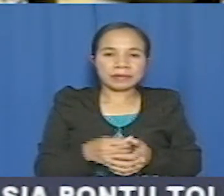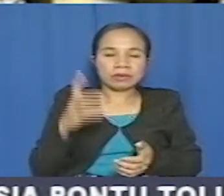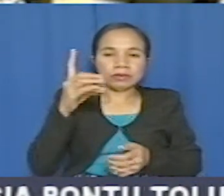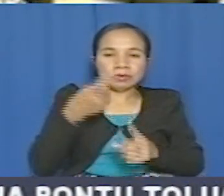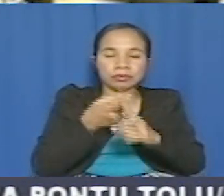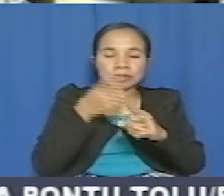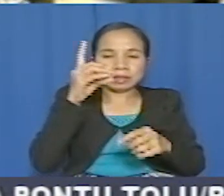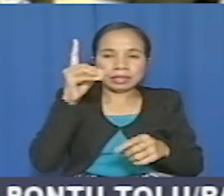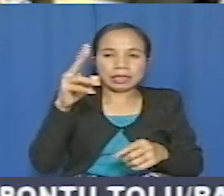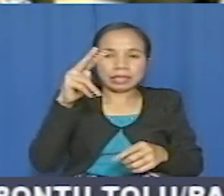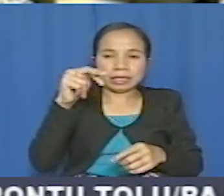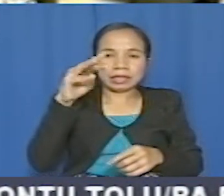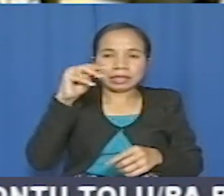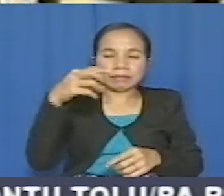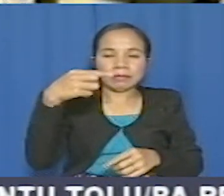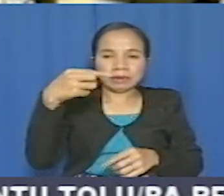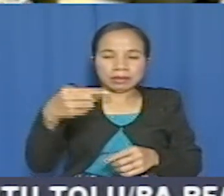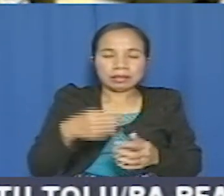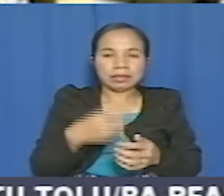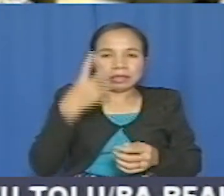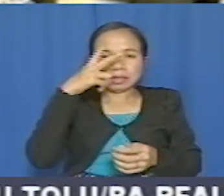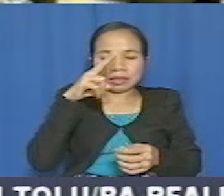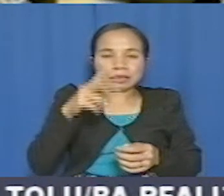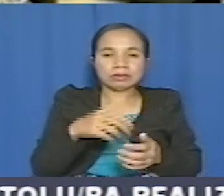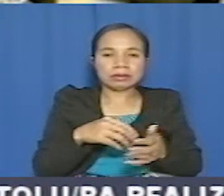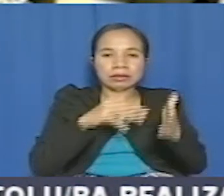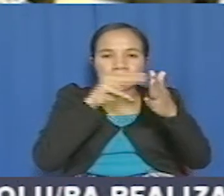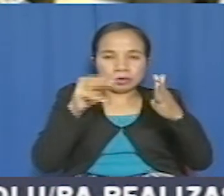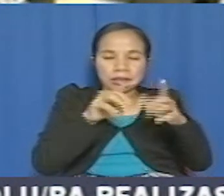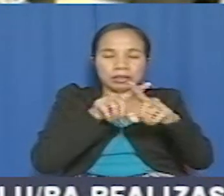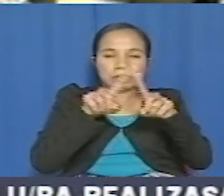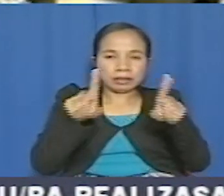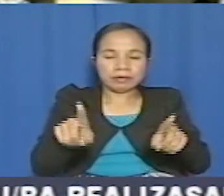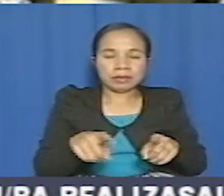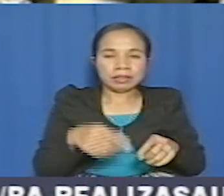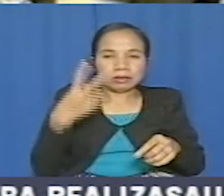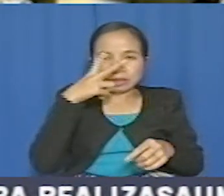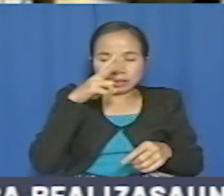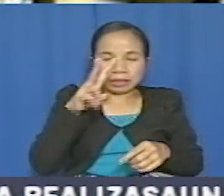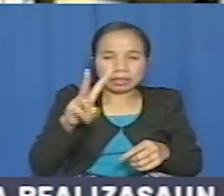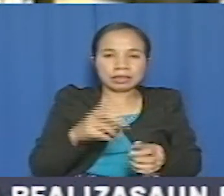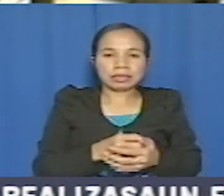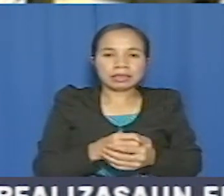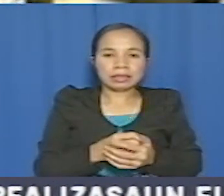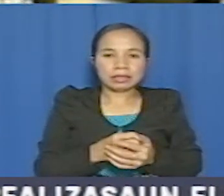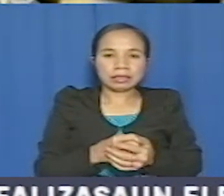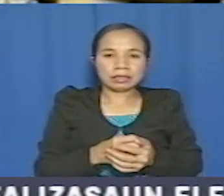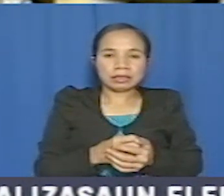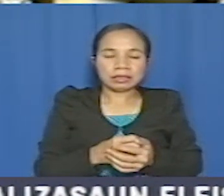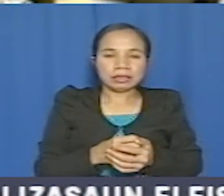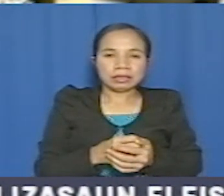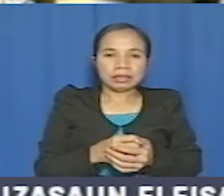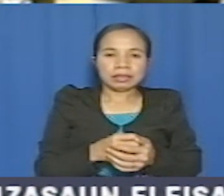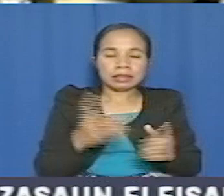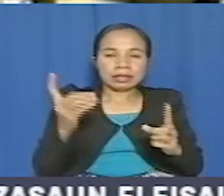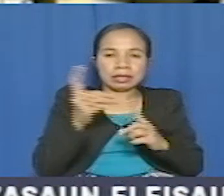Nacional Meteorologia no Geofísica, hari usi modelus nebe diferentes nota katak partir de ohing dia